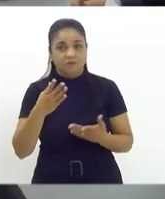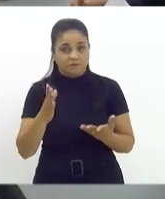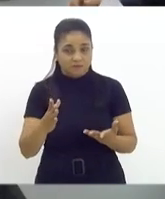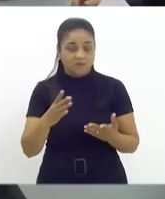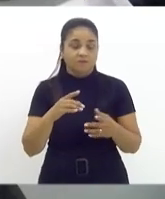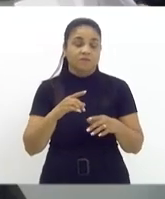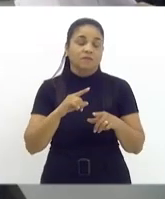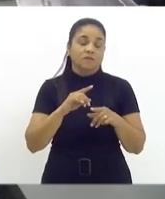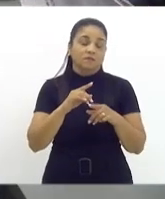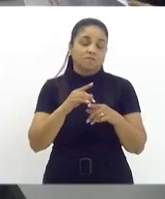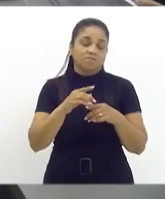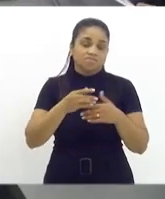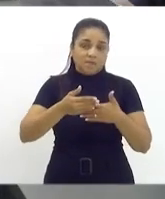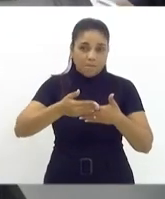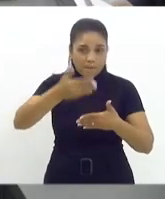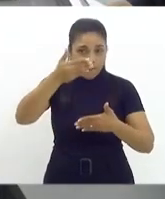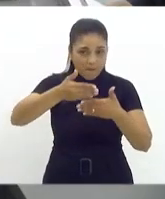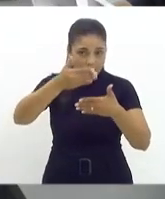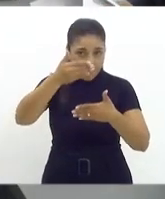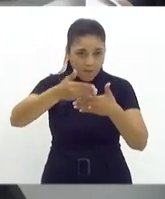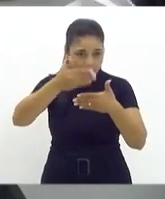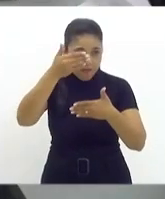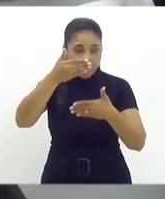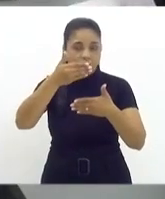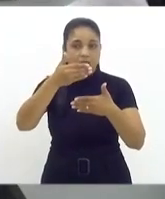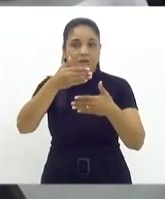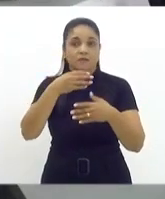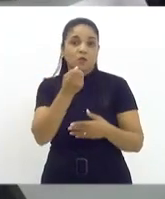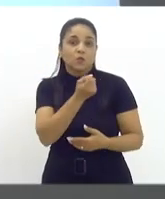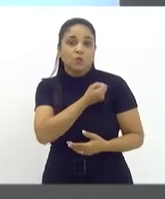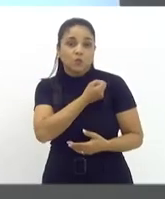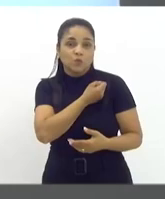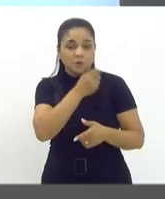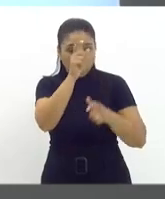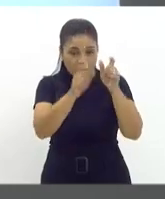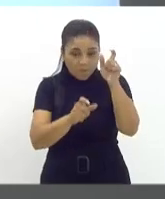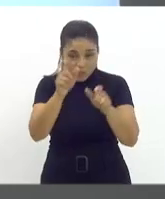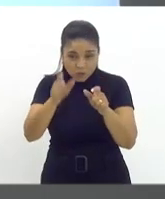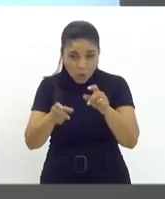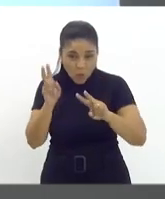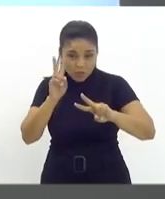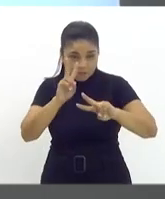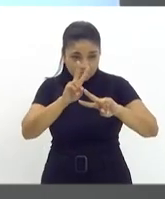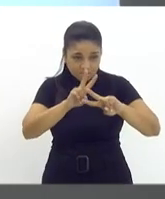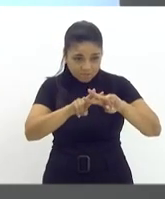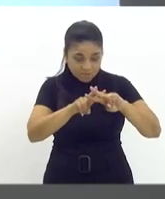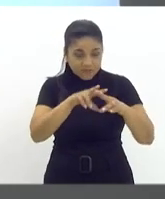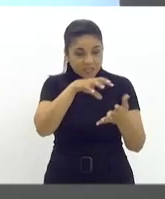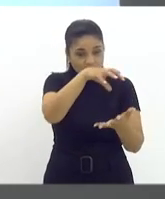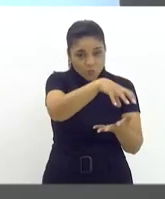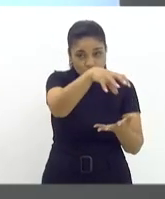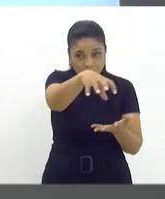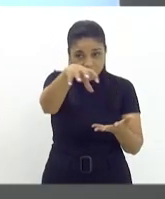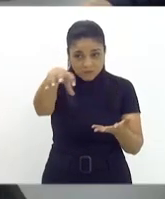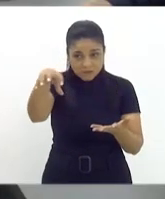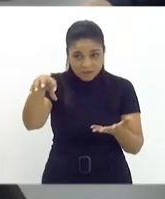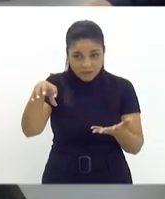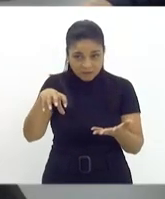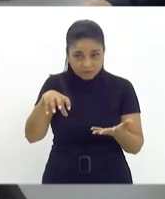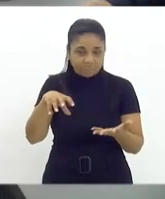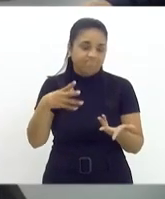temos o número de pessoas presas por cada unidade prisional tá